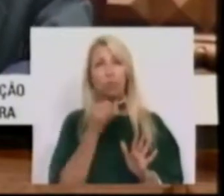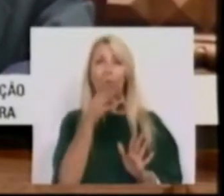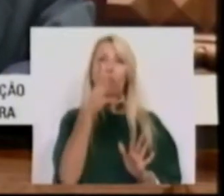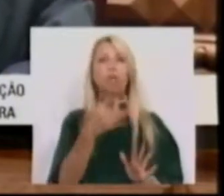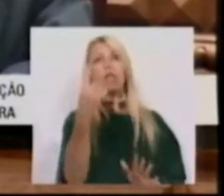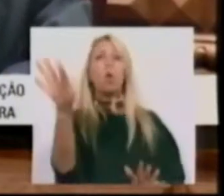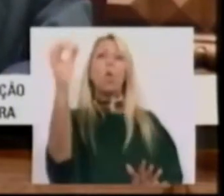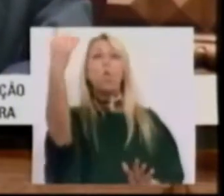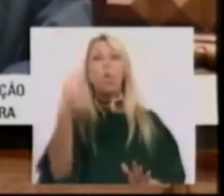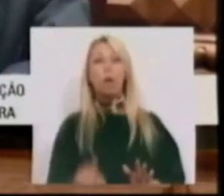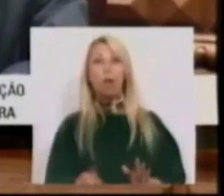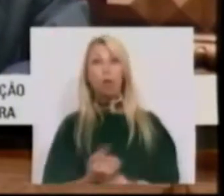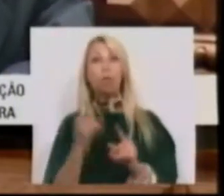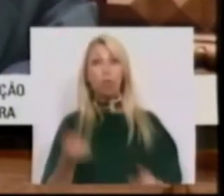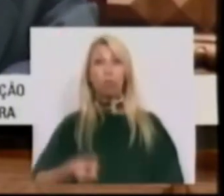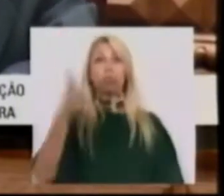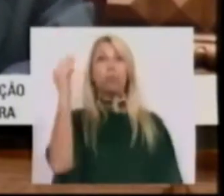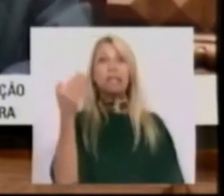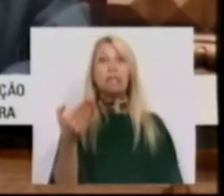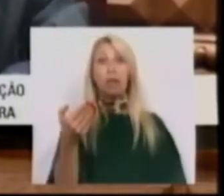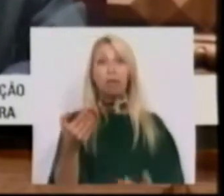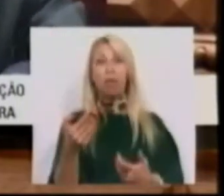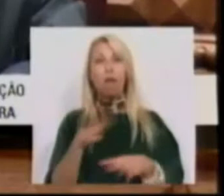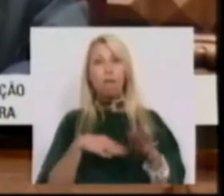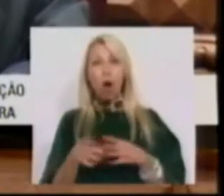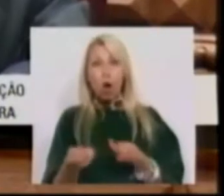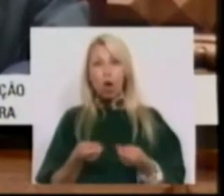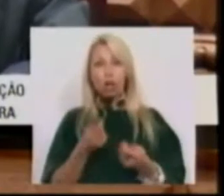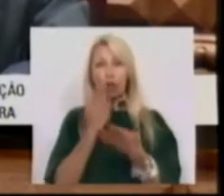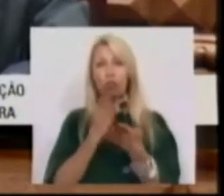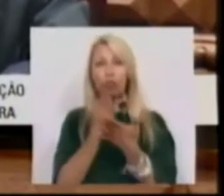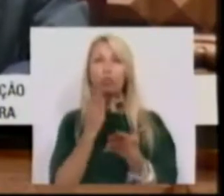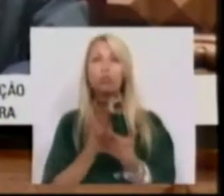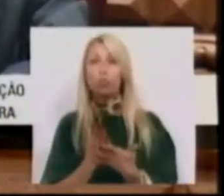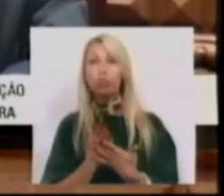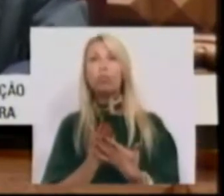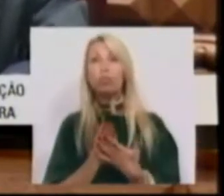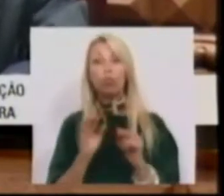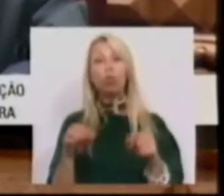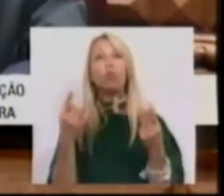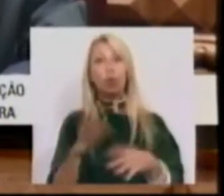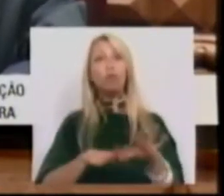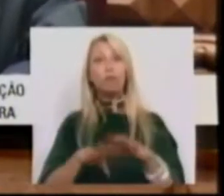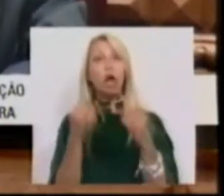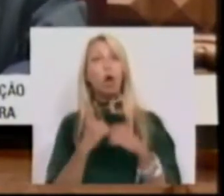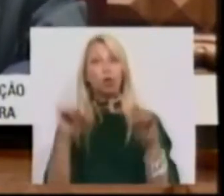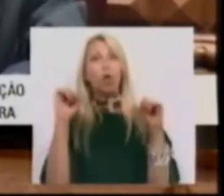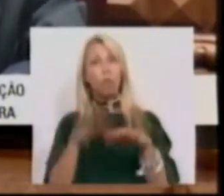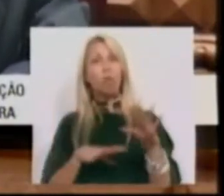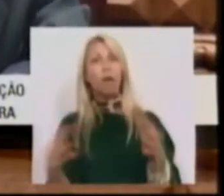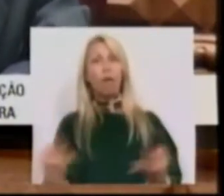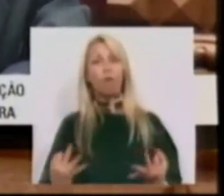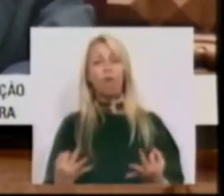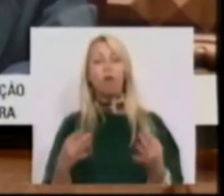nomear um, porque houve 7 que se organizaram para fazer esses estudos e outros também os fizeram de forma autónoma. E